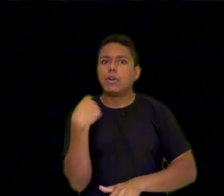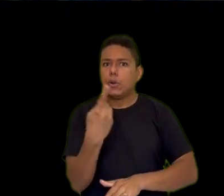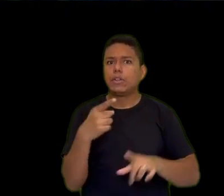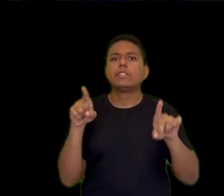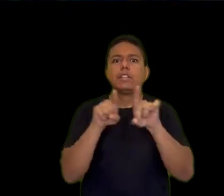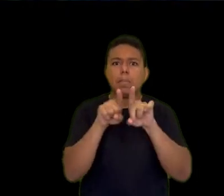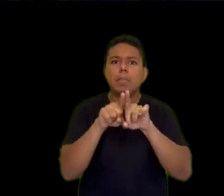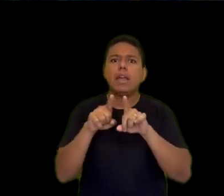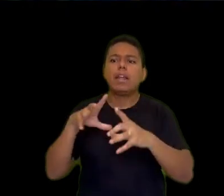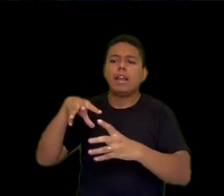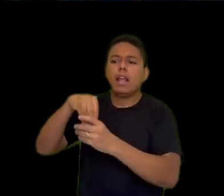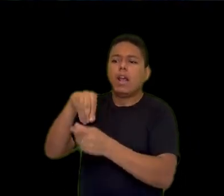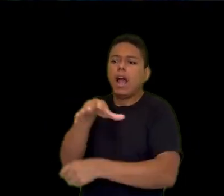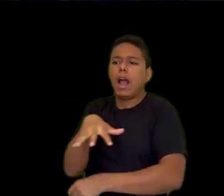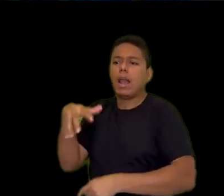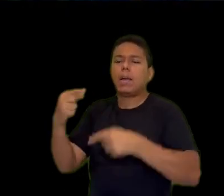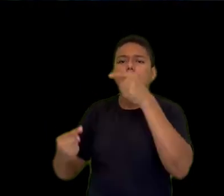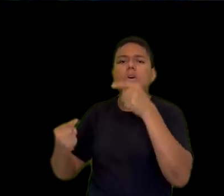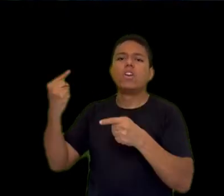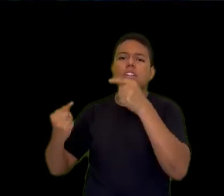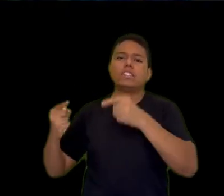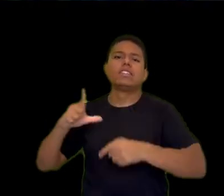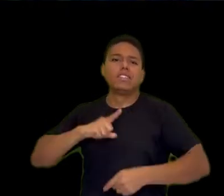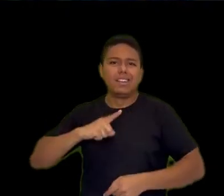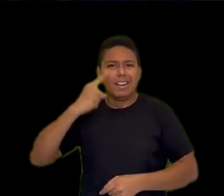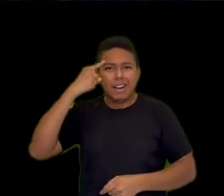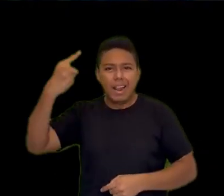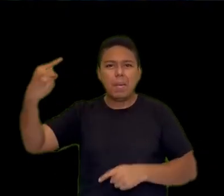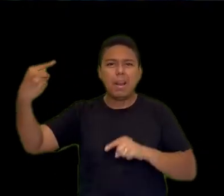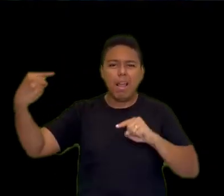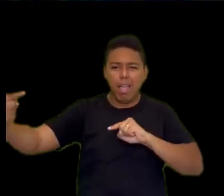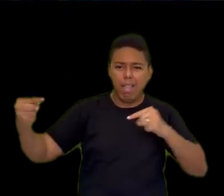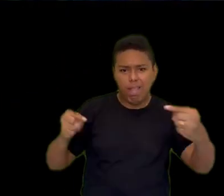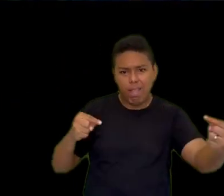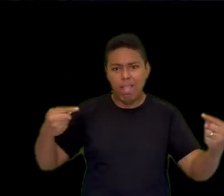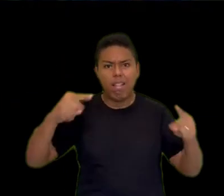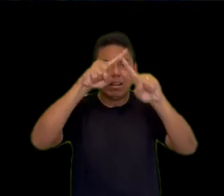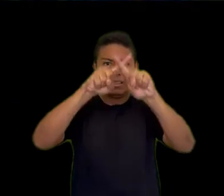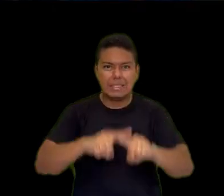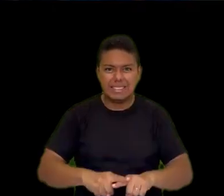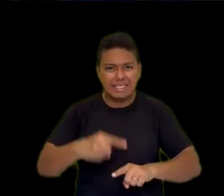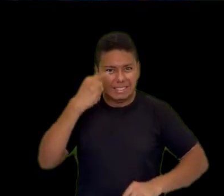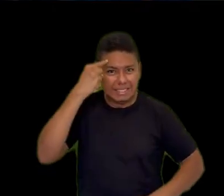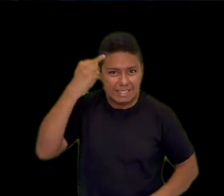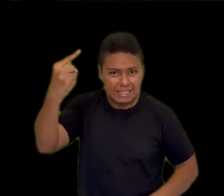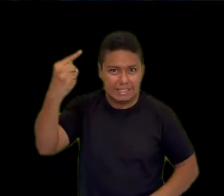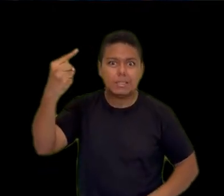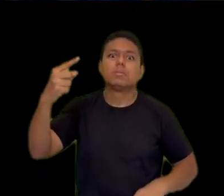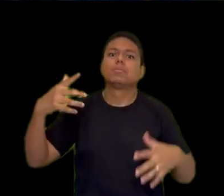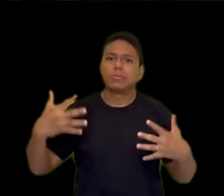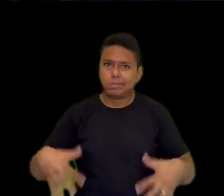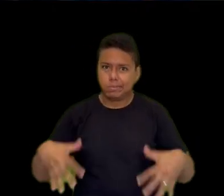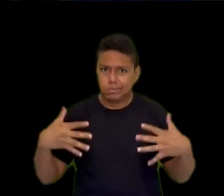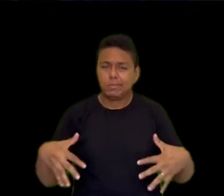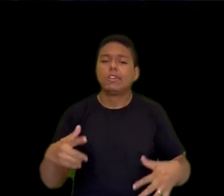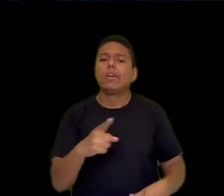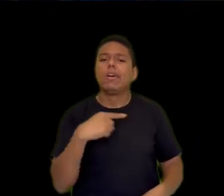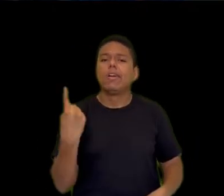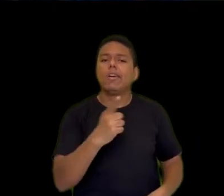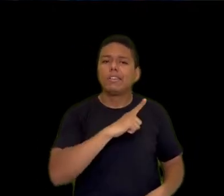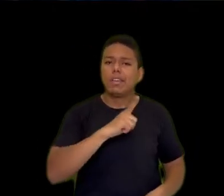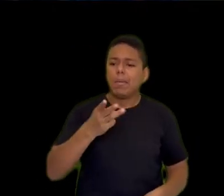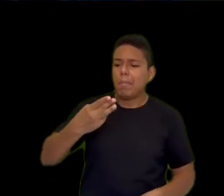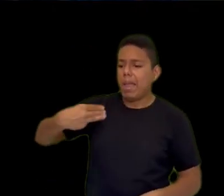gente lida com as relações de produção e consumo, onde a gente tem o mercado, onde a gente tem o Estado tutelando